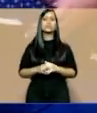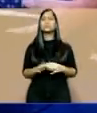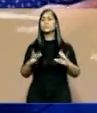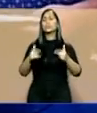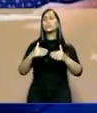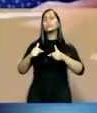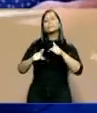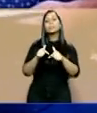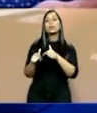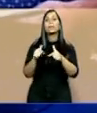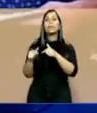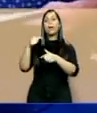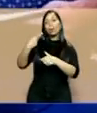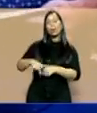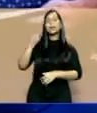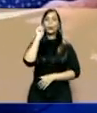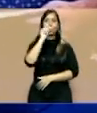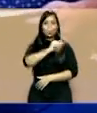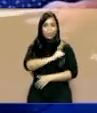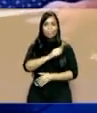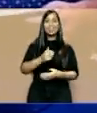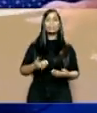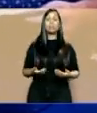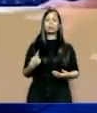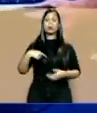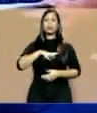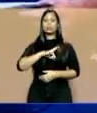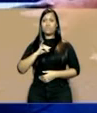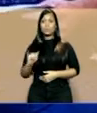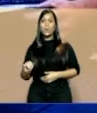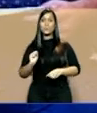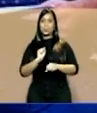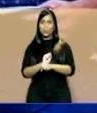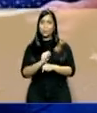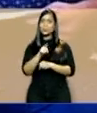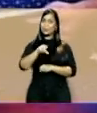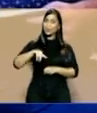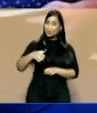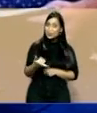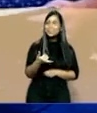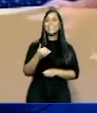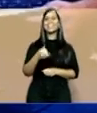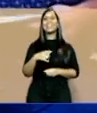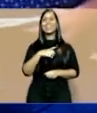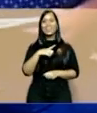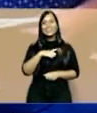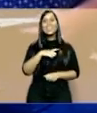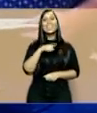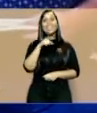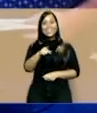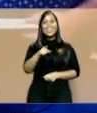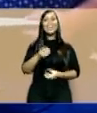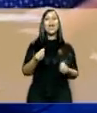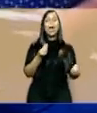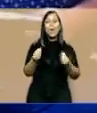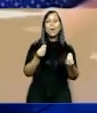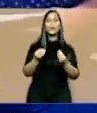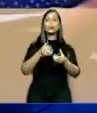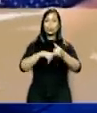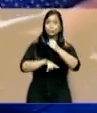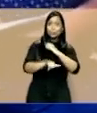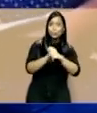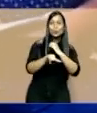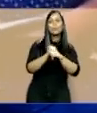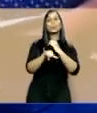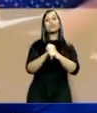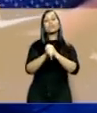esse trabalho que é feito aqui em São José do Rio Preto. Enquanto a gente vai para o intervalo, você aproveita para procurar no YouTube TV Câmara São José do Rio Preto e